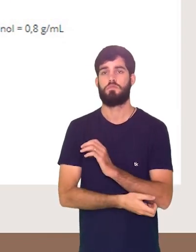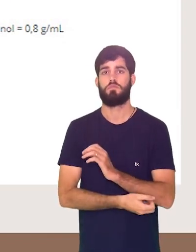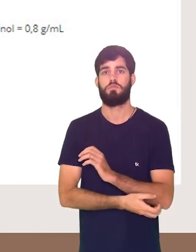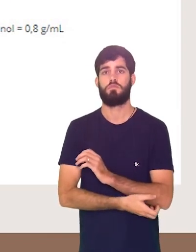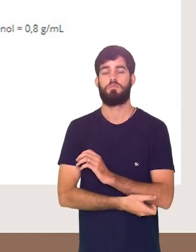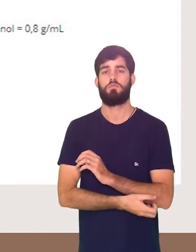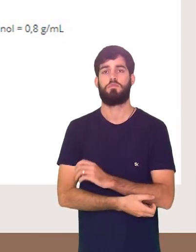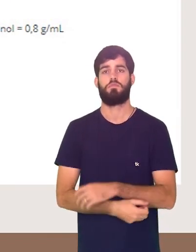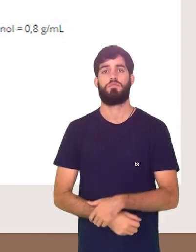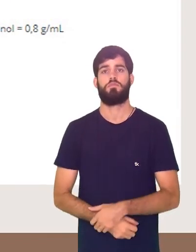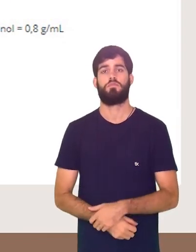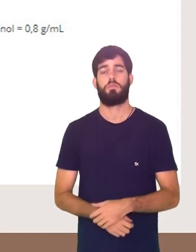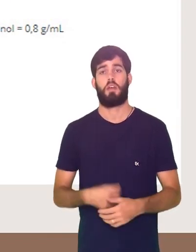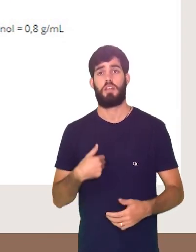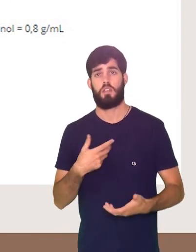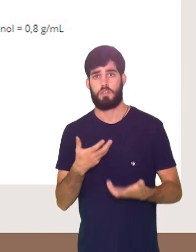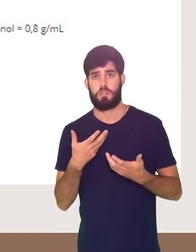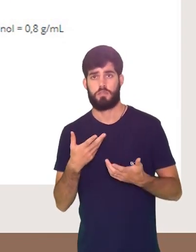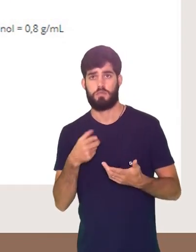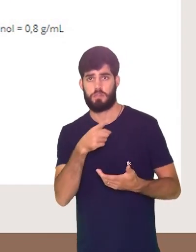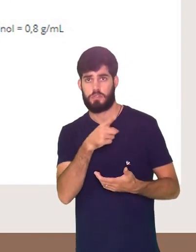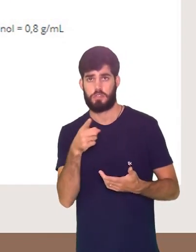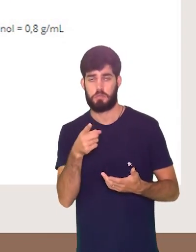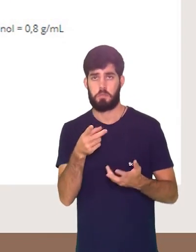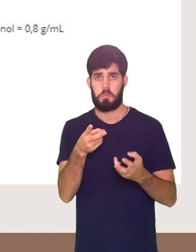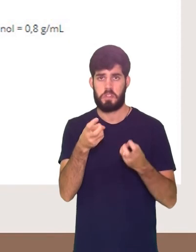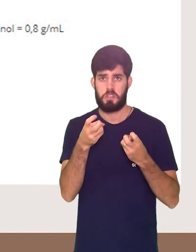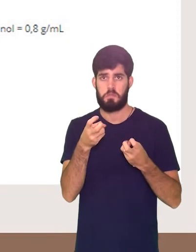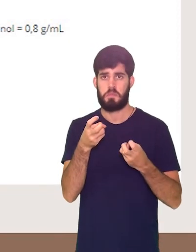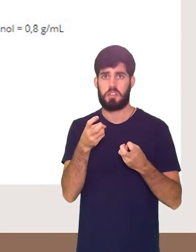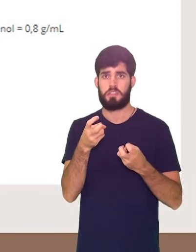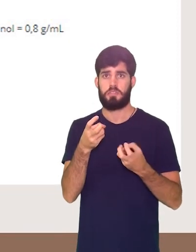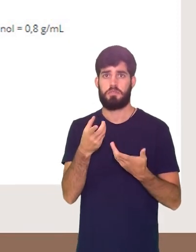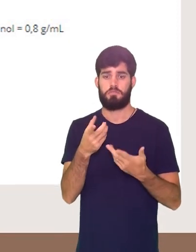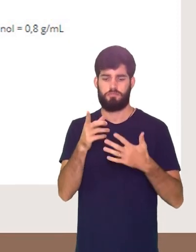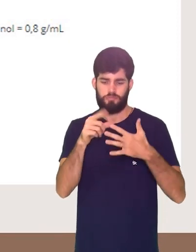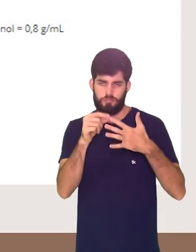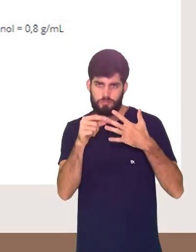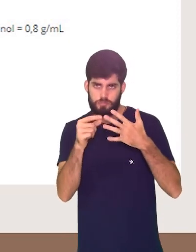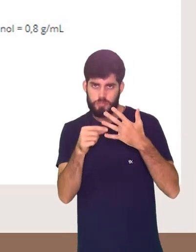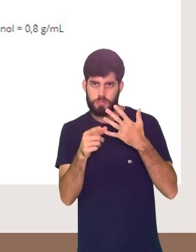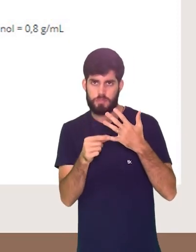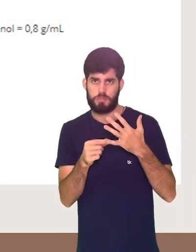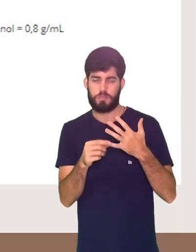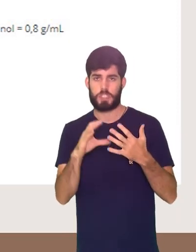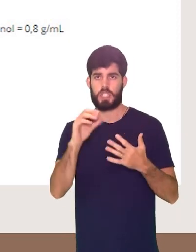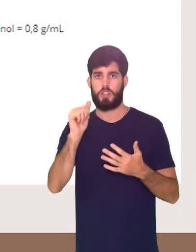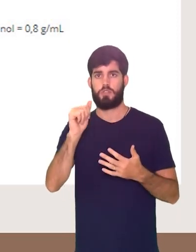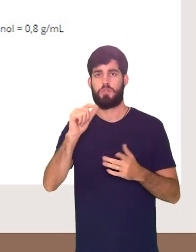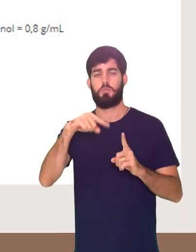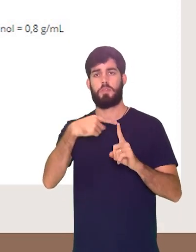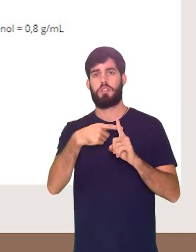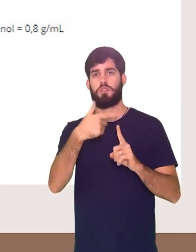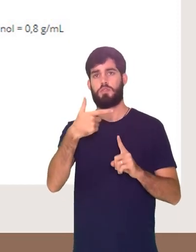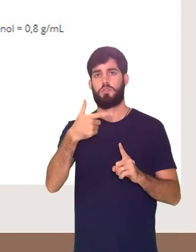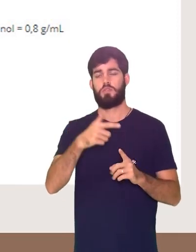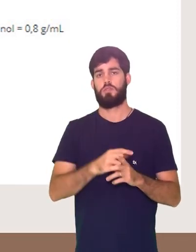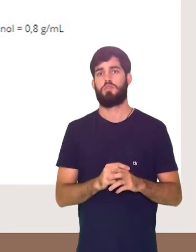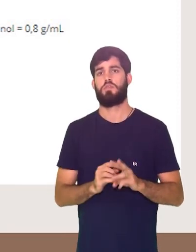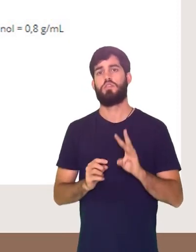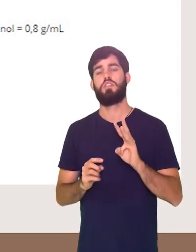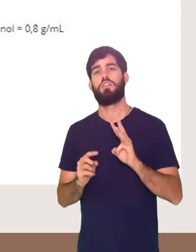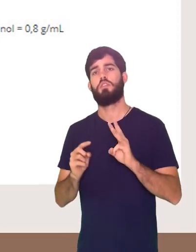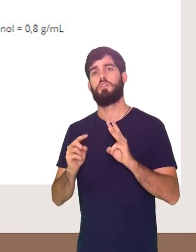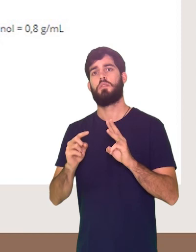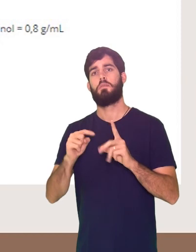um grande detalhe. O cálcio ele é mais 2, o tungstênio ele é mais X e